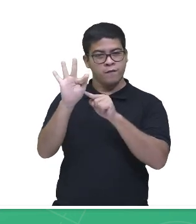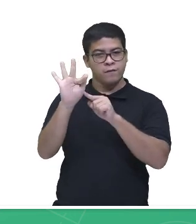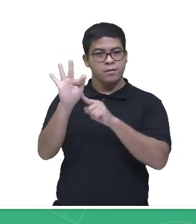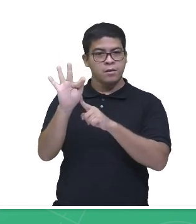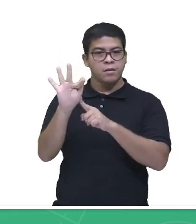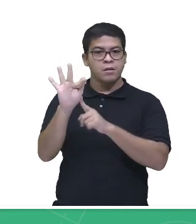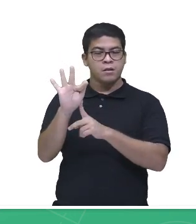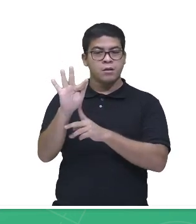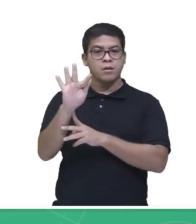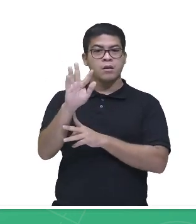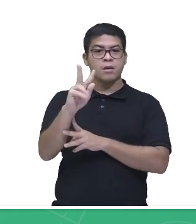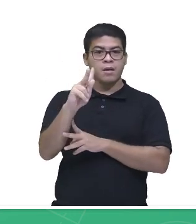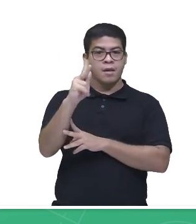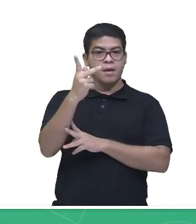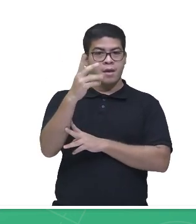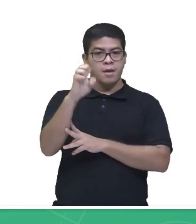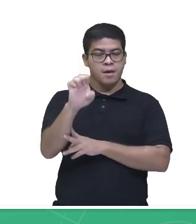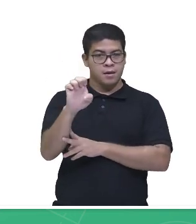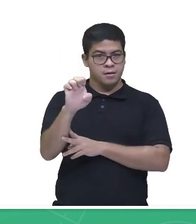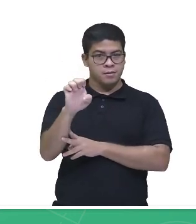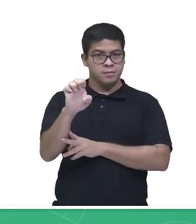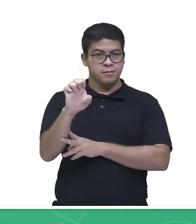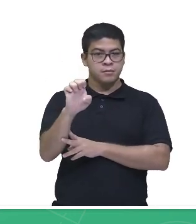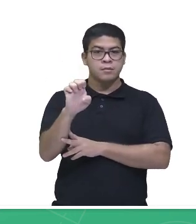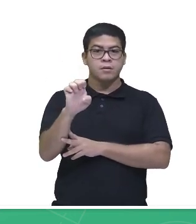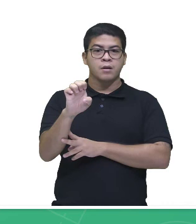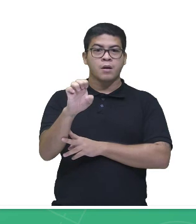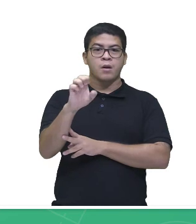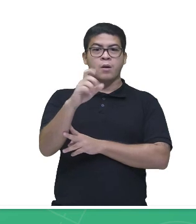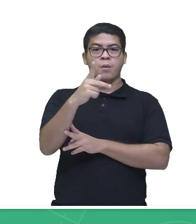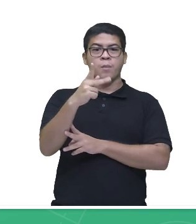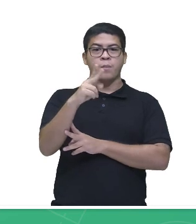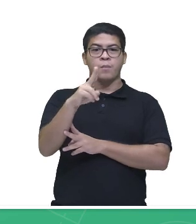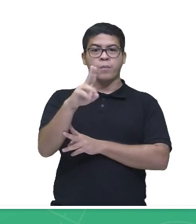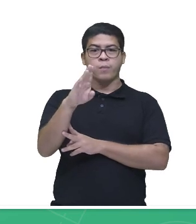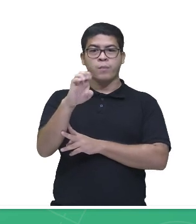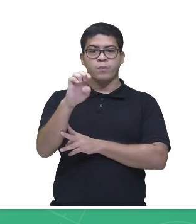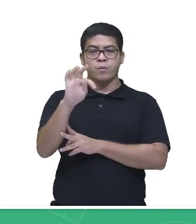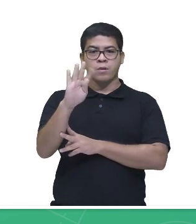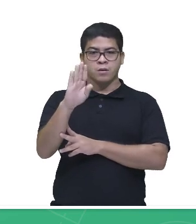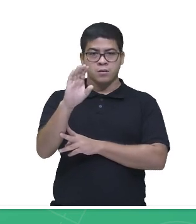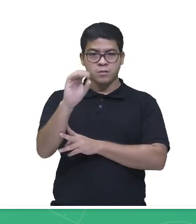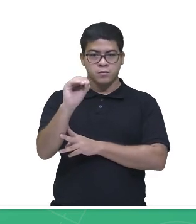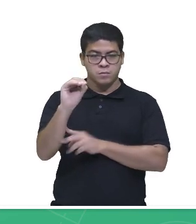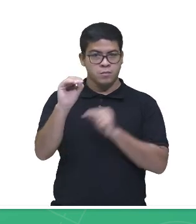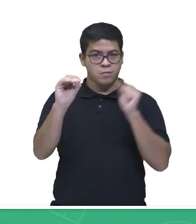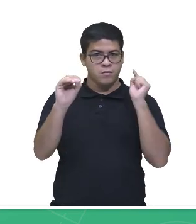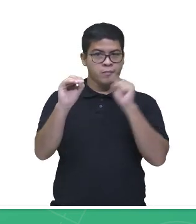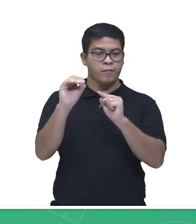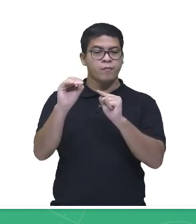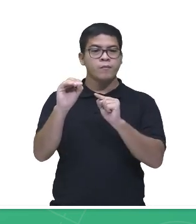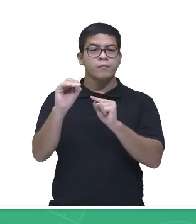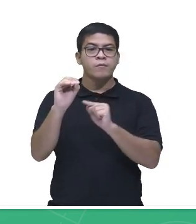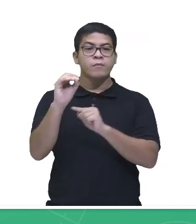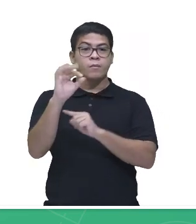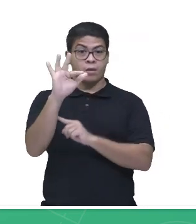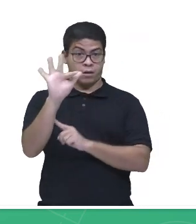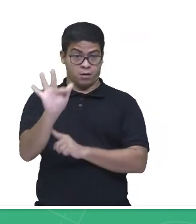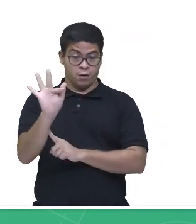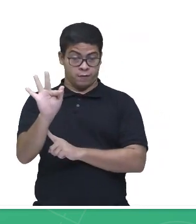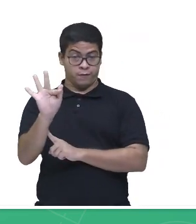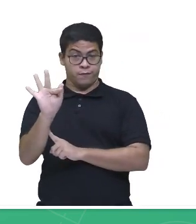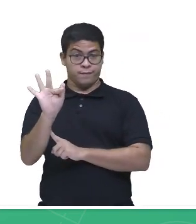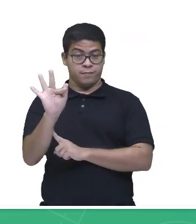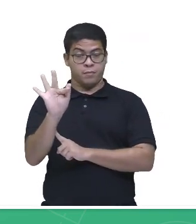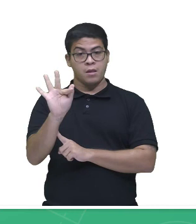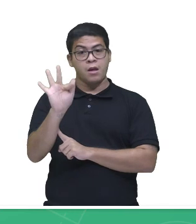Todavia yo no he puesto, olha, yo no he puesto, ok? La maleta